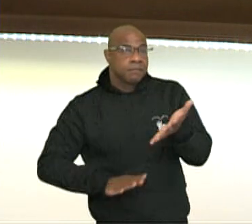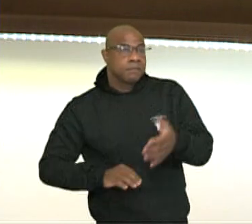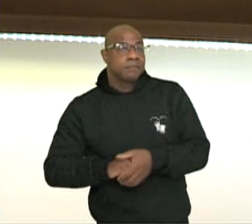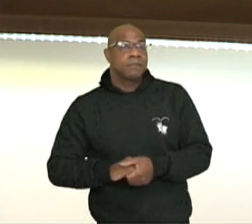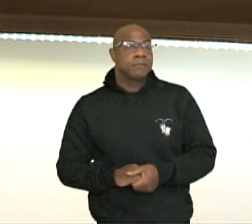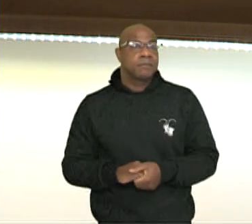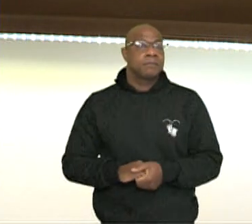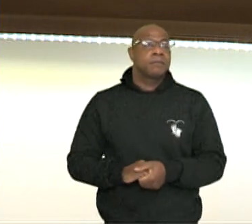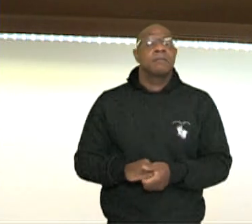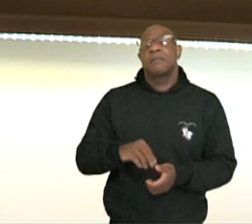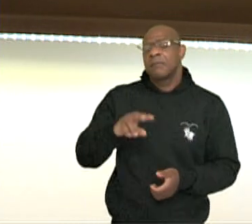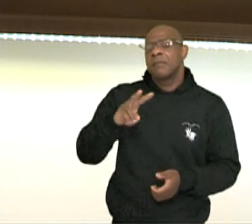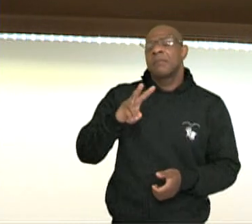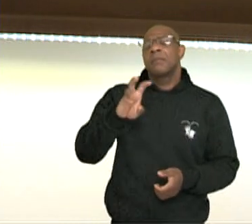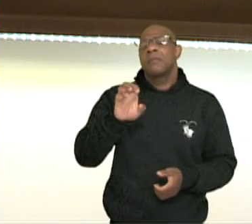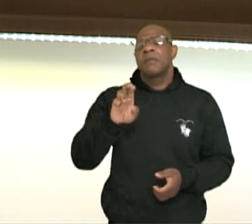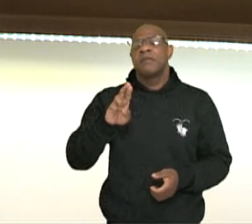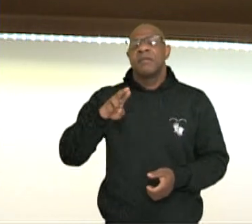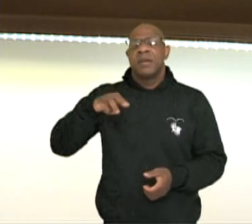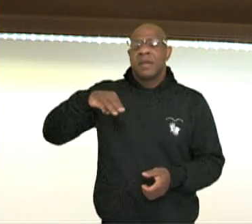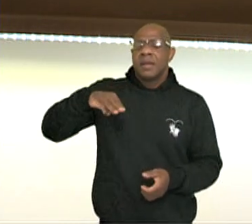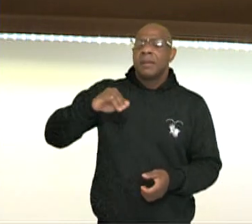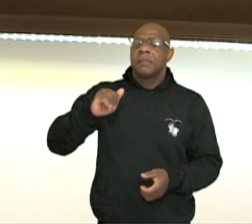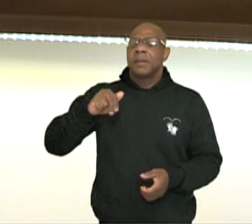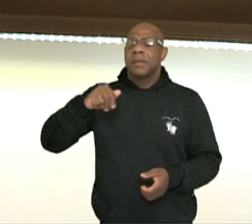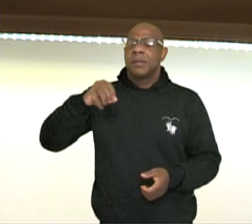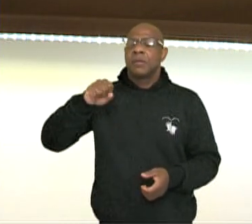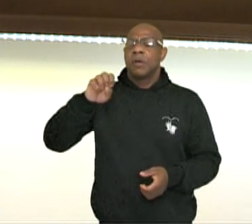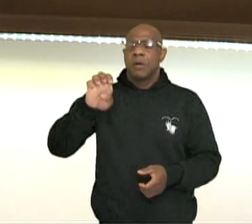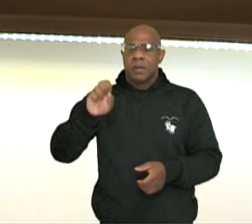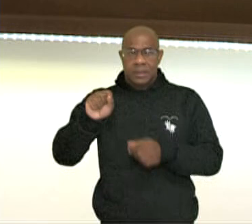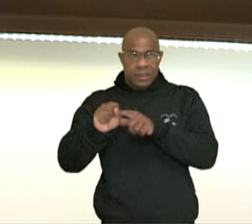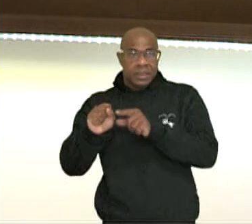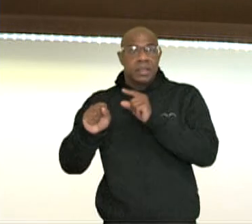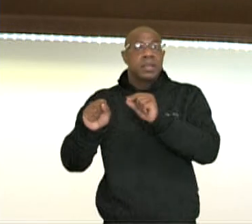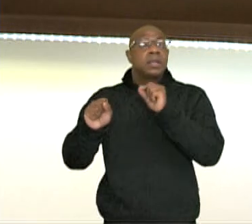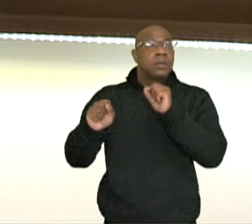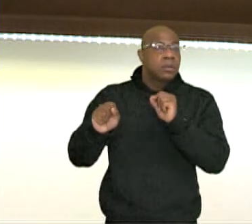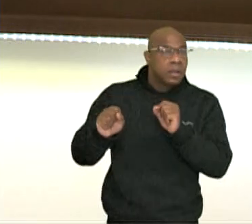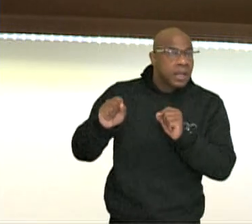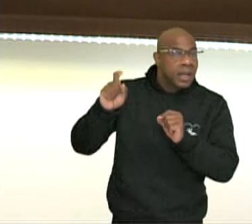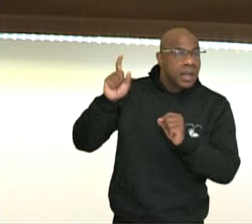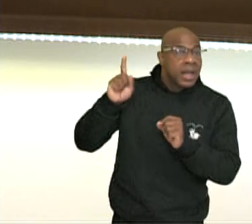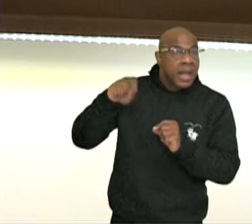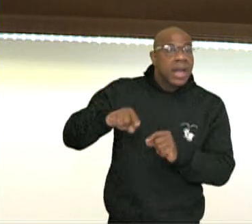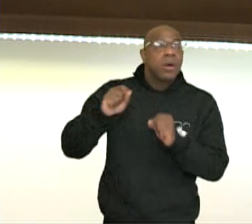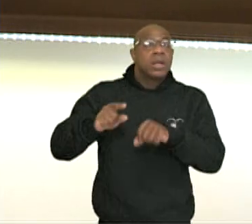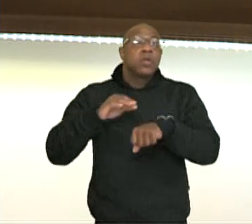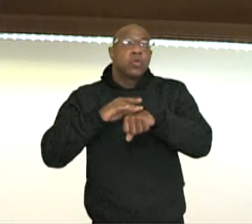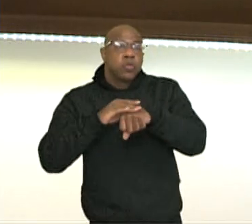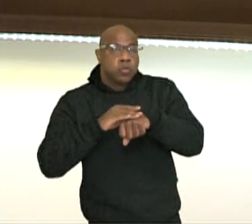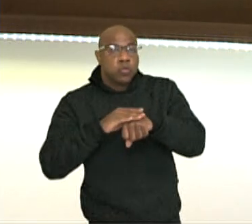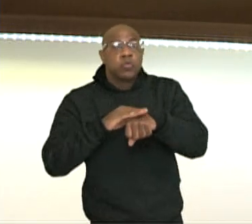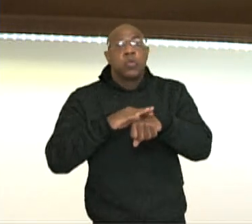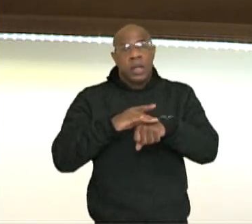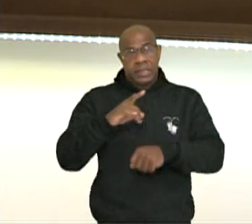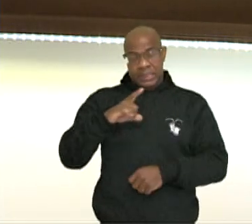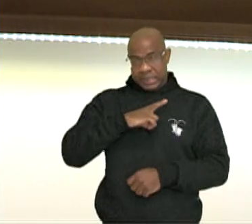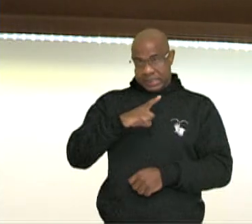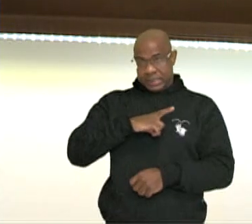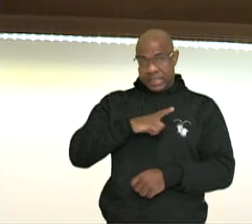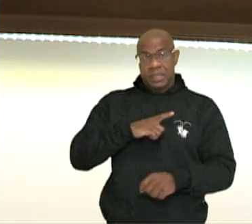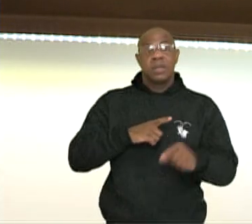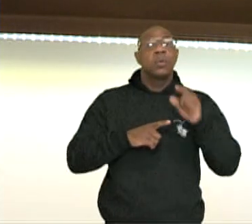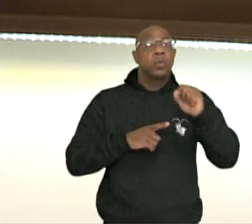atividade comigo. Tá com o caderno aberto aí? Muito bem. Então, vamos ler aqui comigo essa atividade. Depois você vai anotar ela no teu